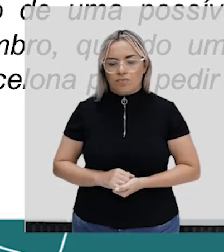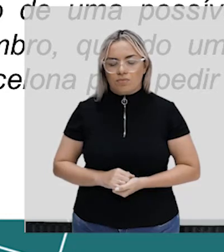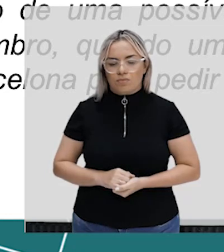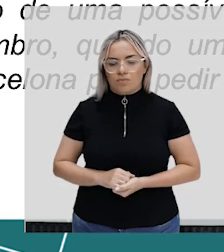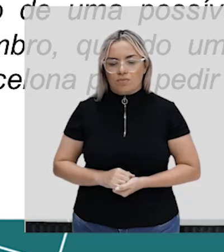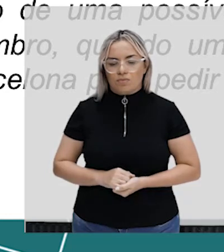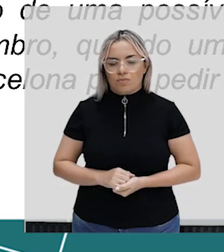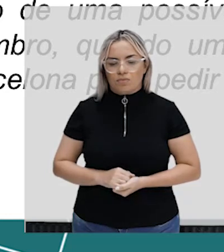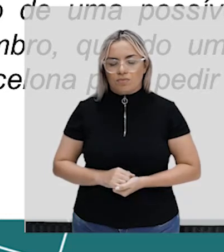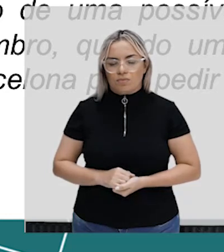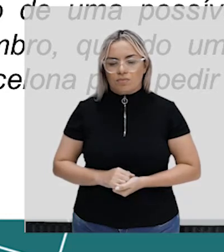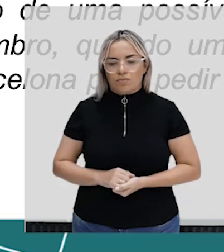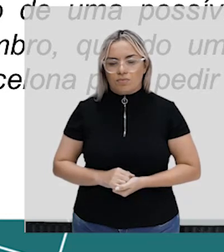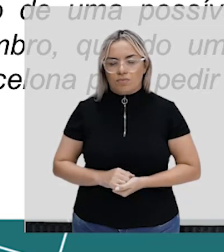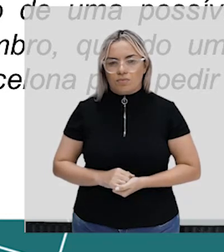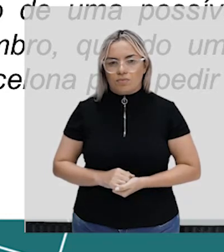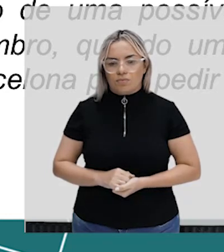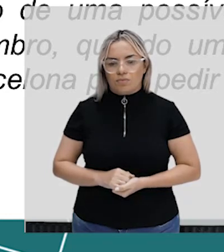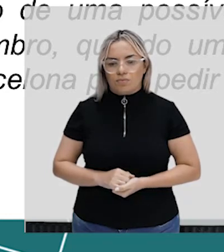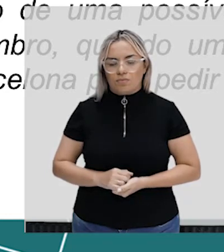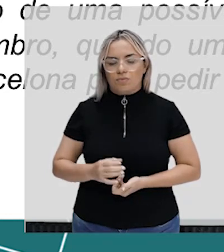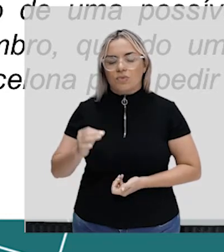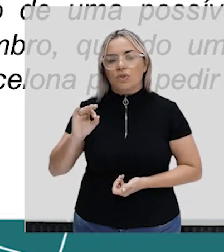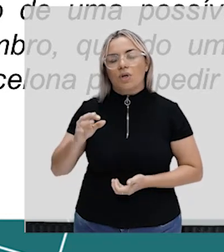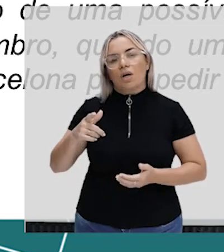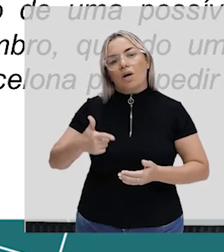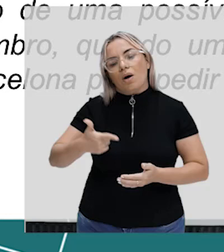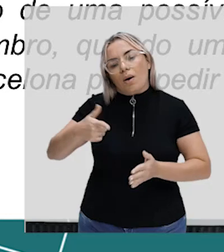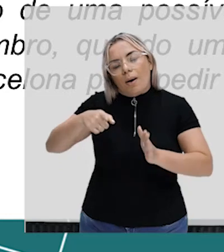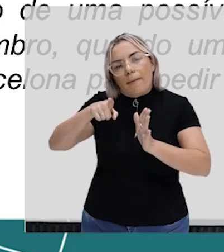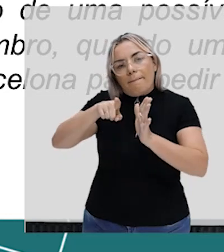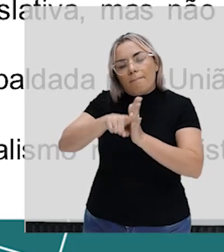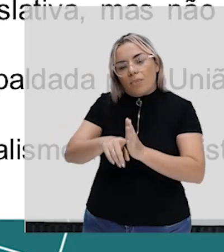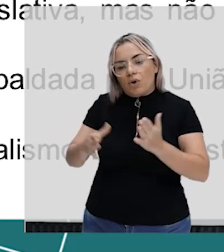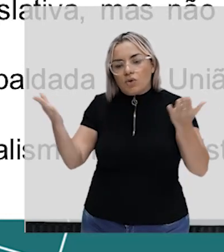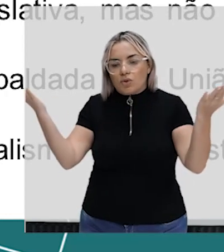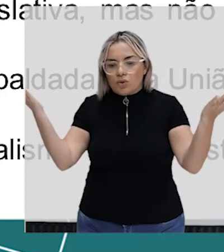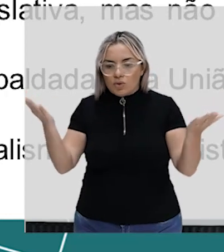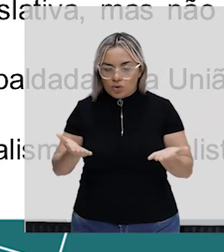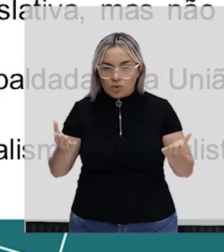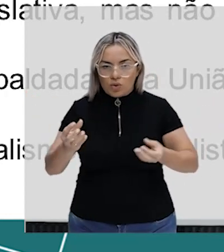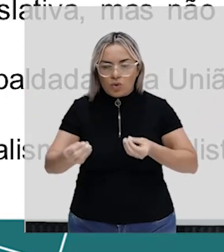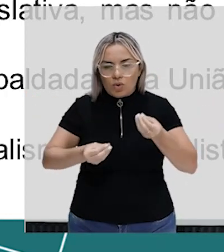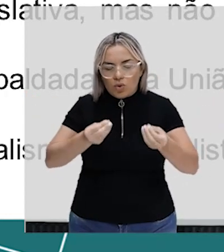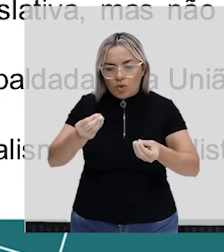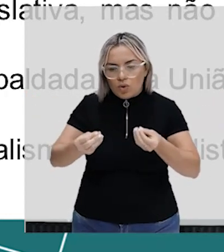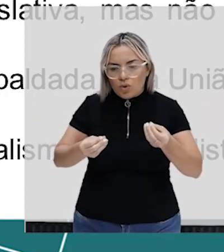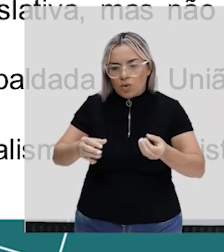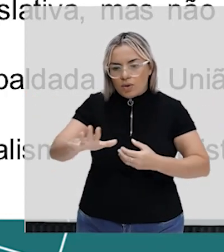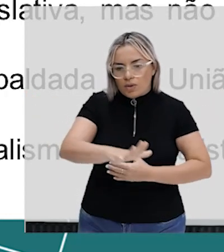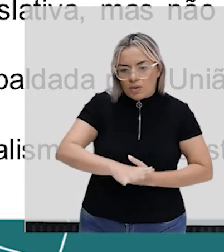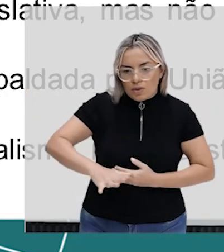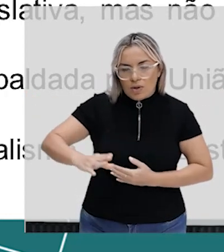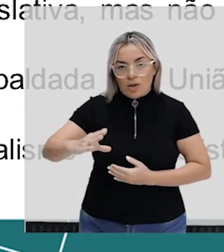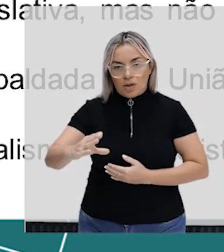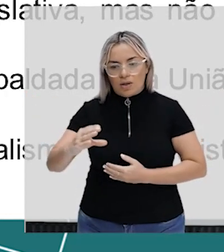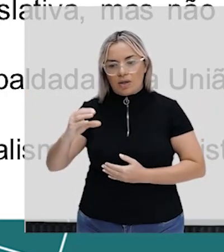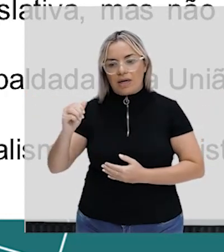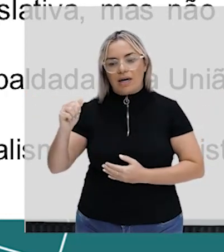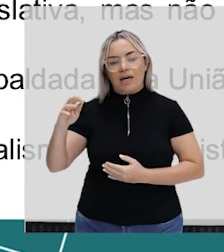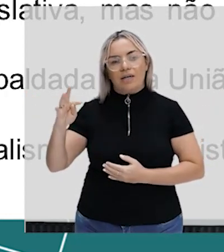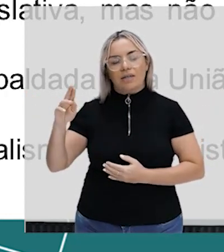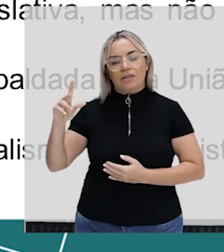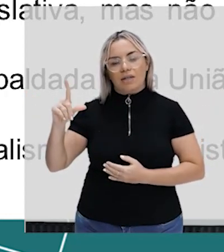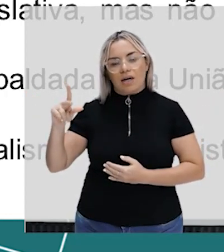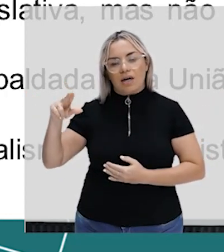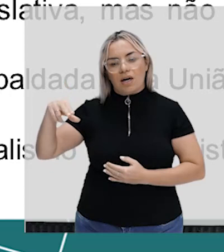novo país, galera, tá certo? E aí ele te pergunta sobre a atual situação da Catalunha em relação à Espanha, podemos